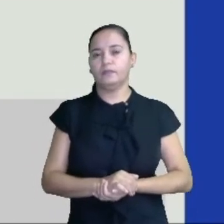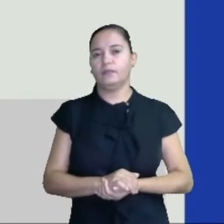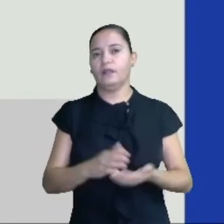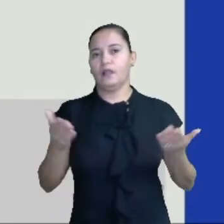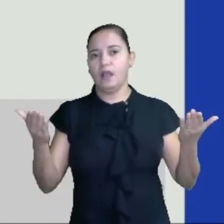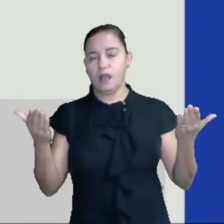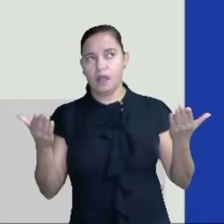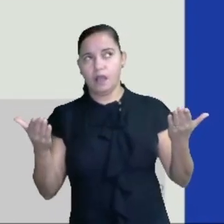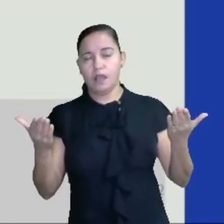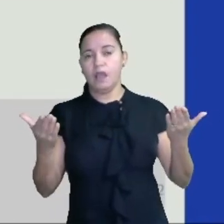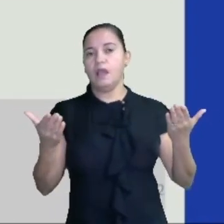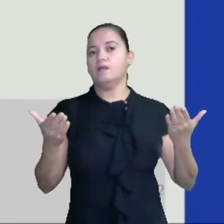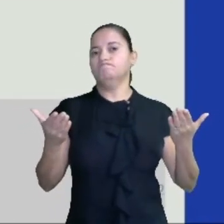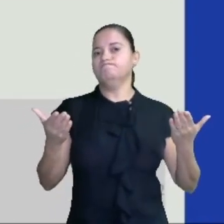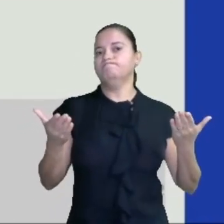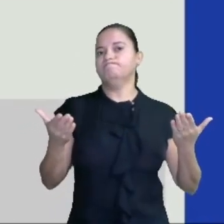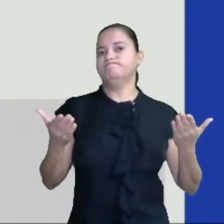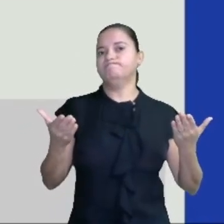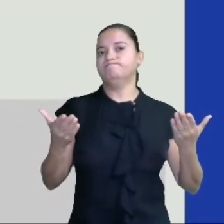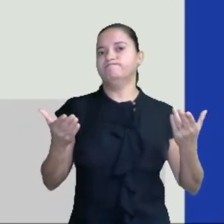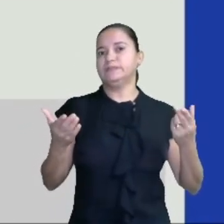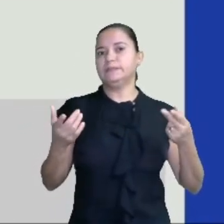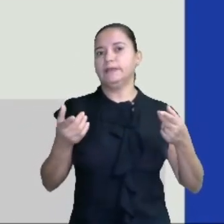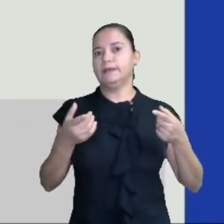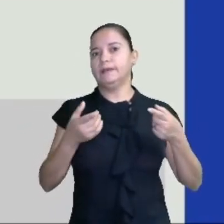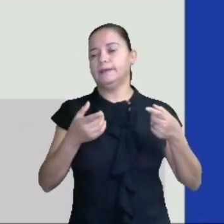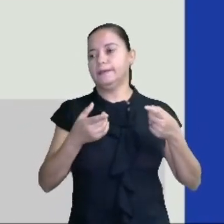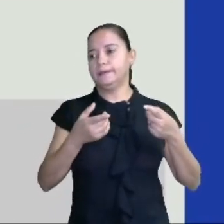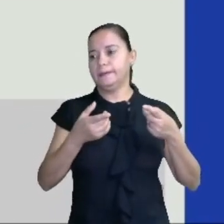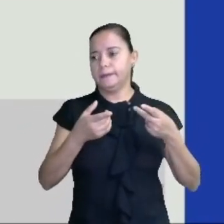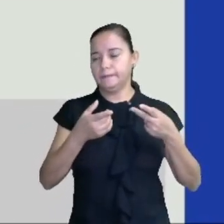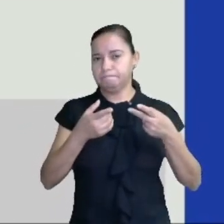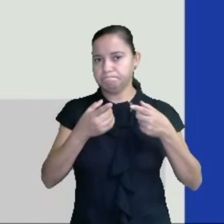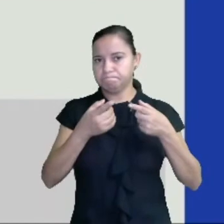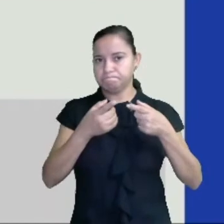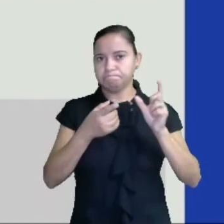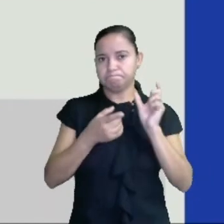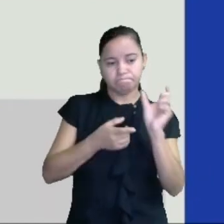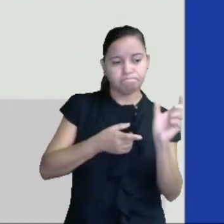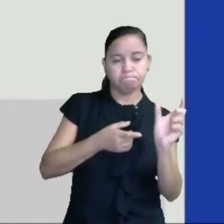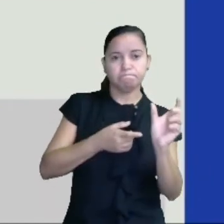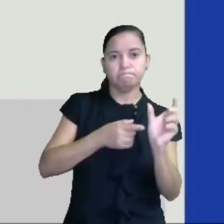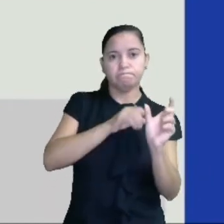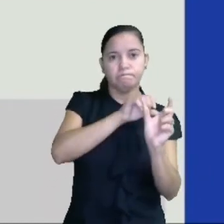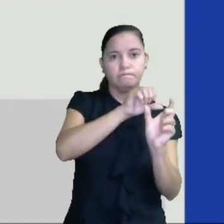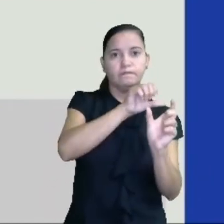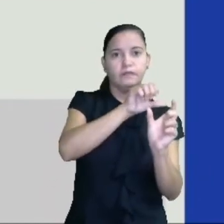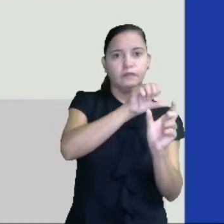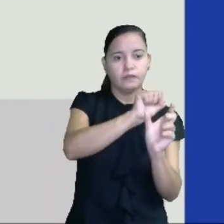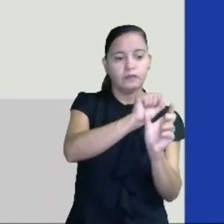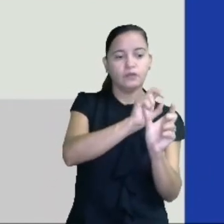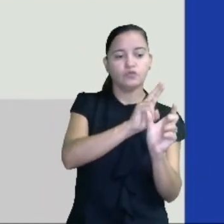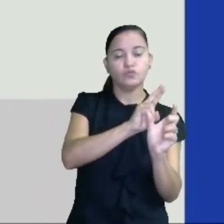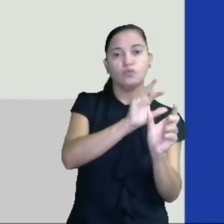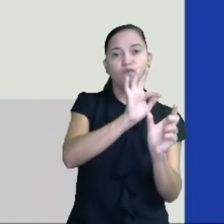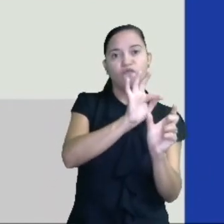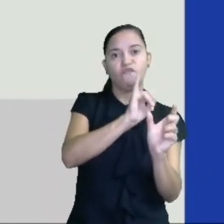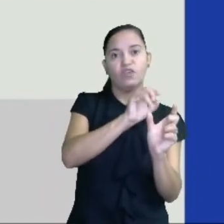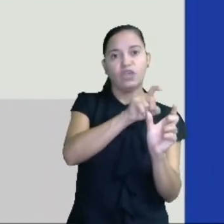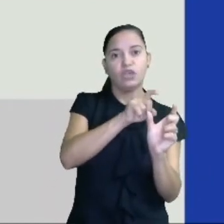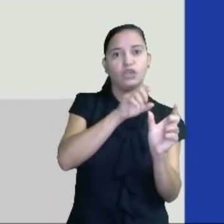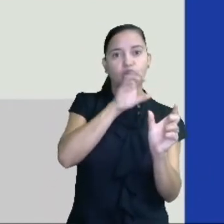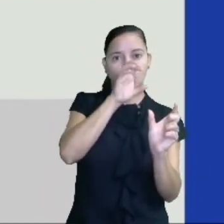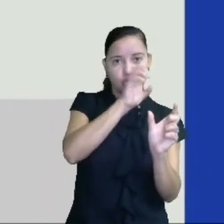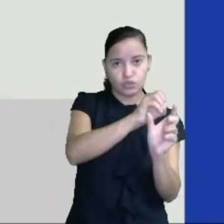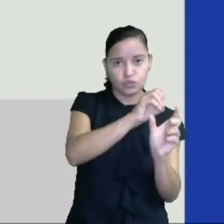adverbiais, certo? Os sufixos adverbiais se juntam ao radical para